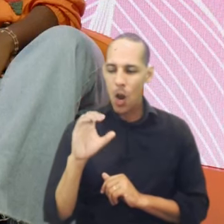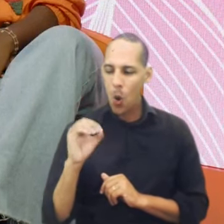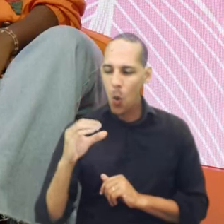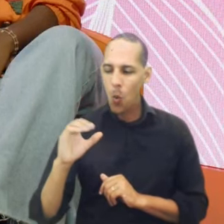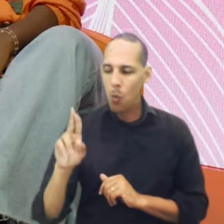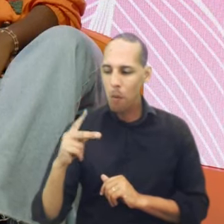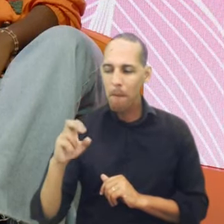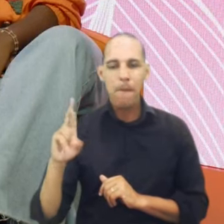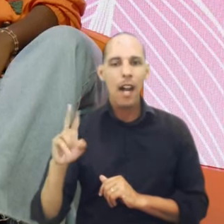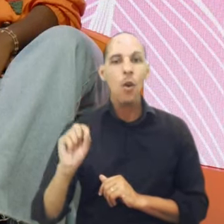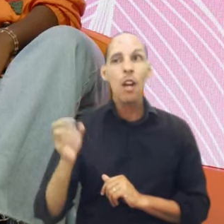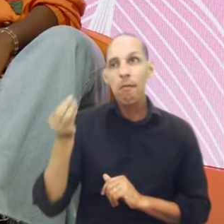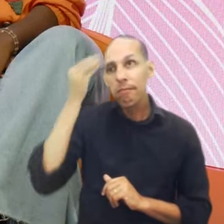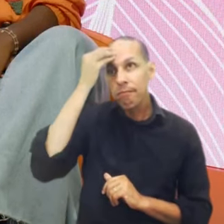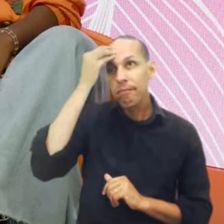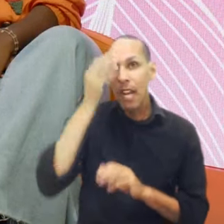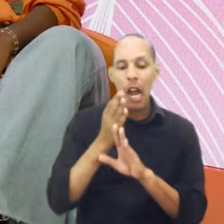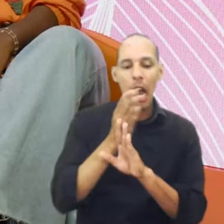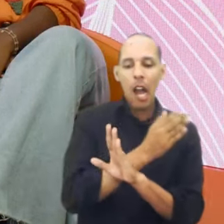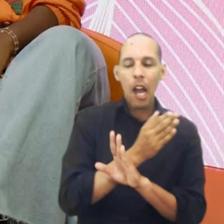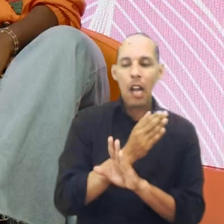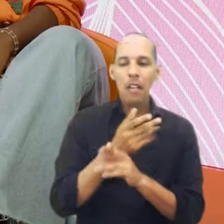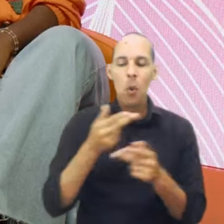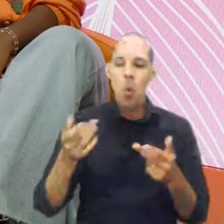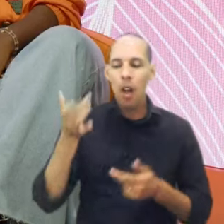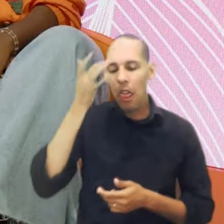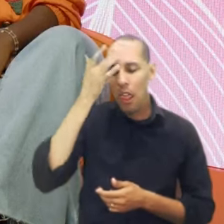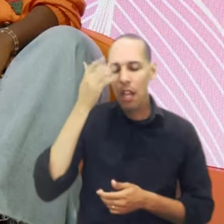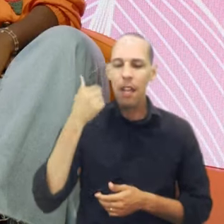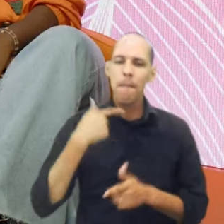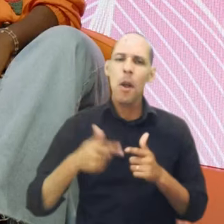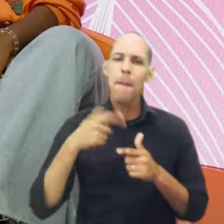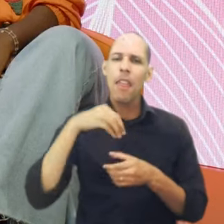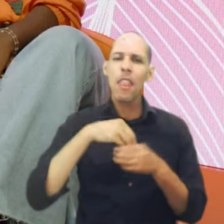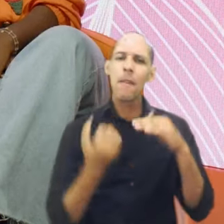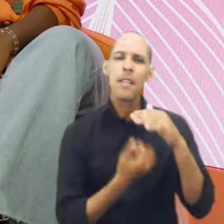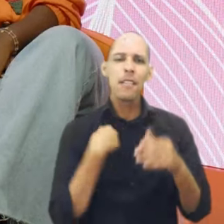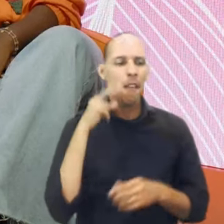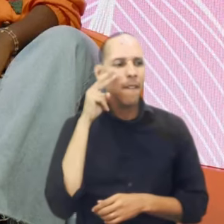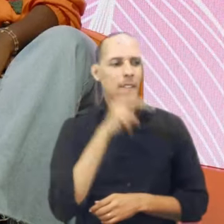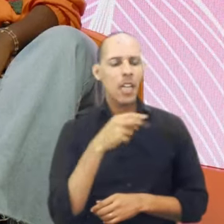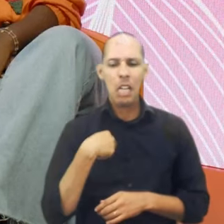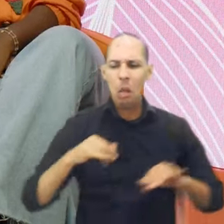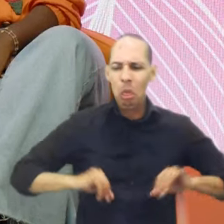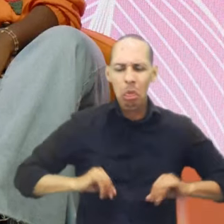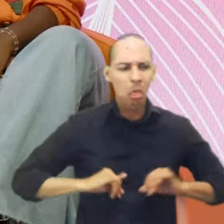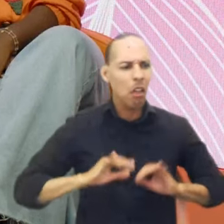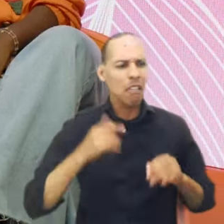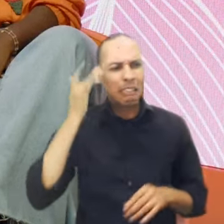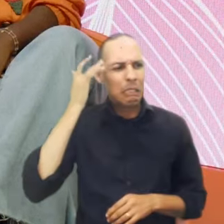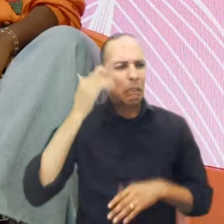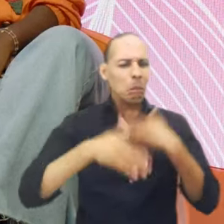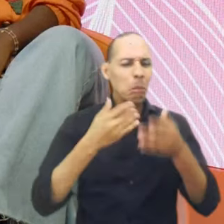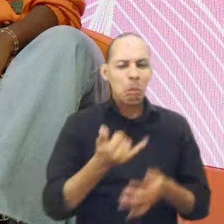hora. E veio tão claro aquilo para mim, foi um insight num problema grande que eu estava vivendo na empresa. Falei assim, eu já estou sofrendo uma coisa que eu acho que vai acontecer,